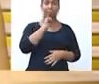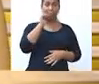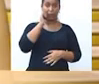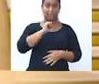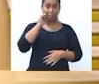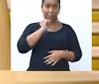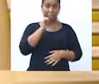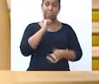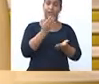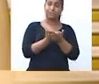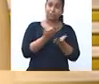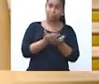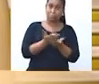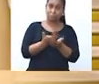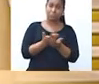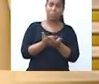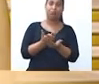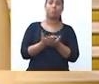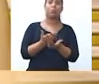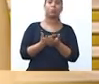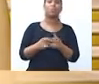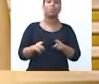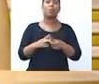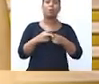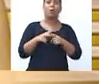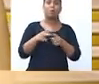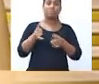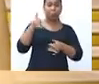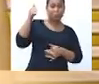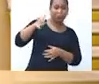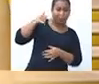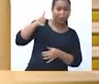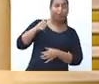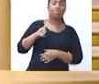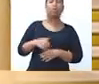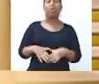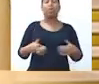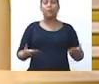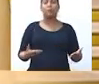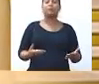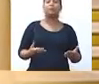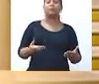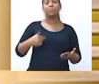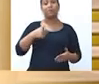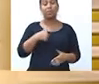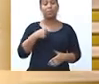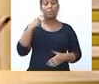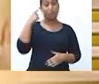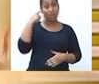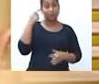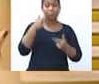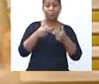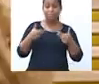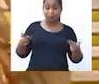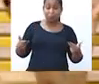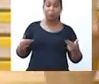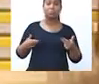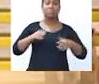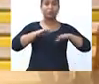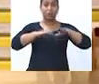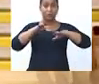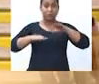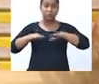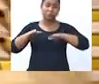meninas estudando sobre eletricidade, né? Aí, eu acho que as coisas oscilam. Acho